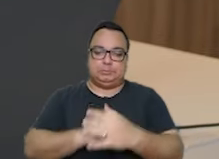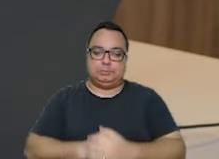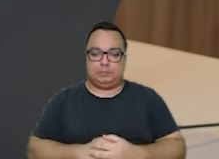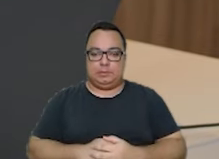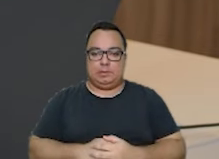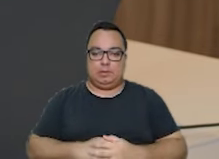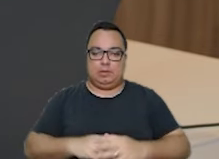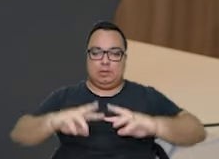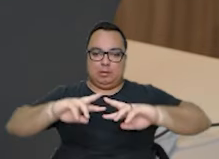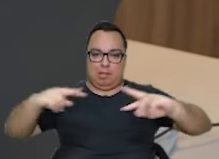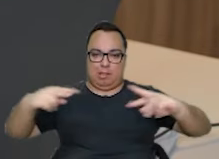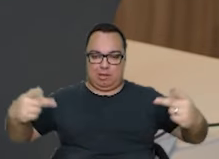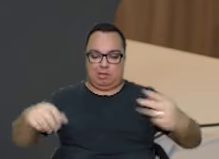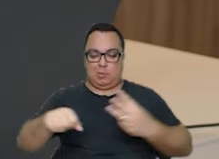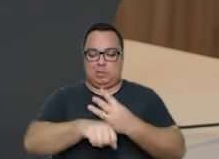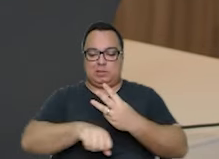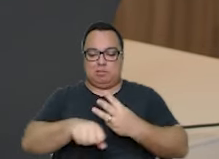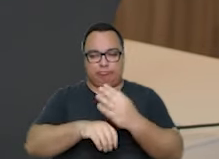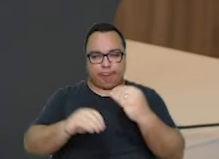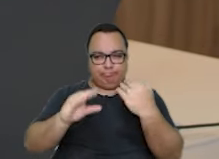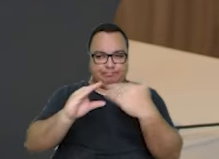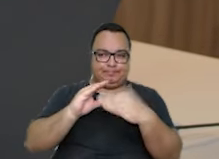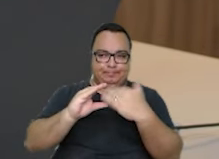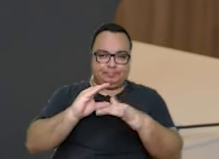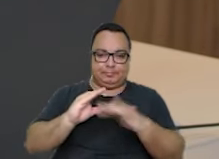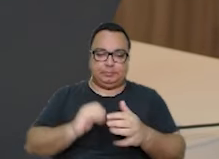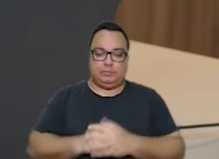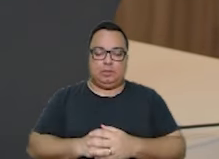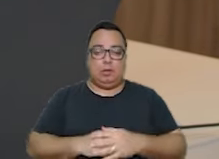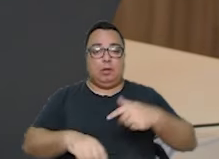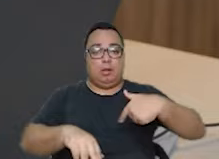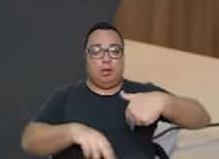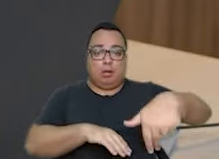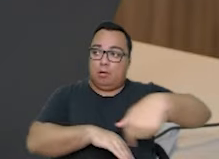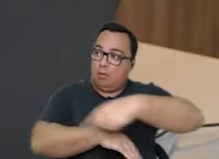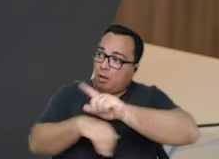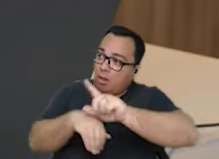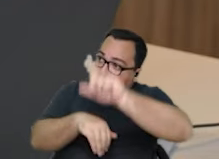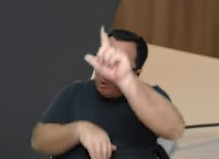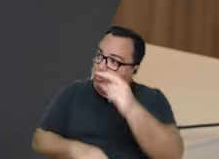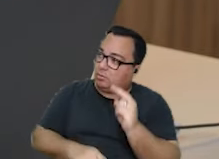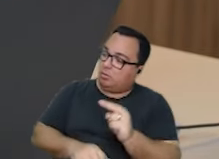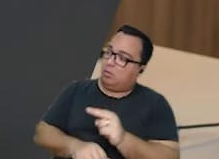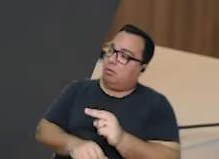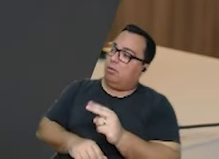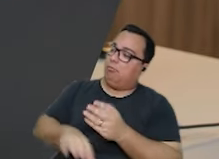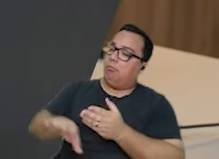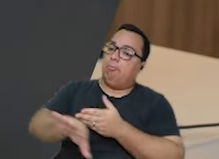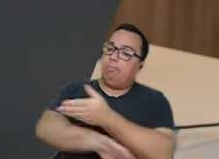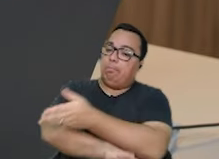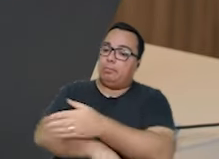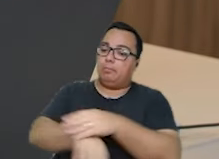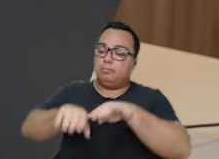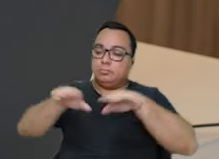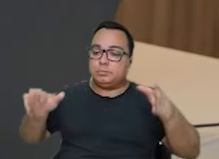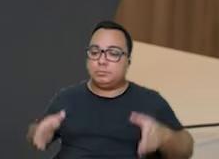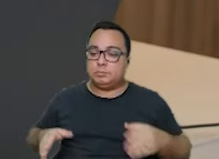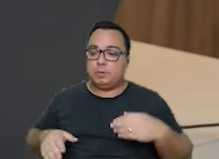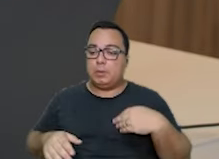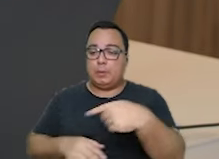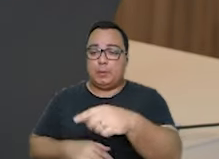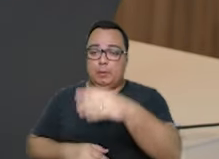lá no no WhatsApp e aí ele tá passando em frente ao seu estabelecimento ele também entra né então é o mesmo